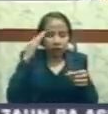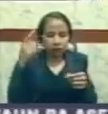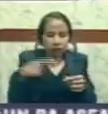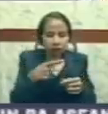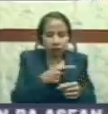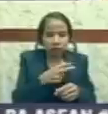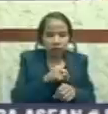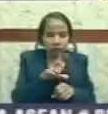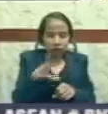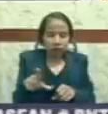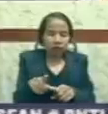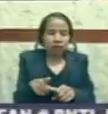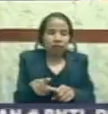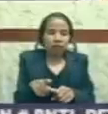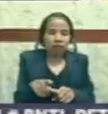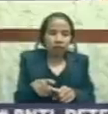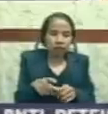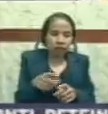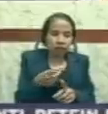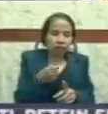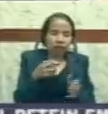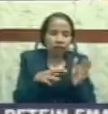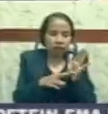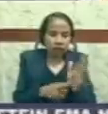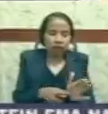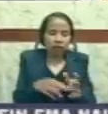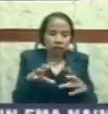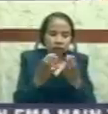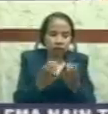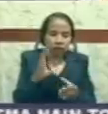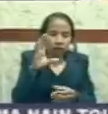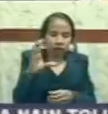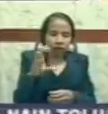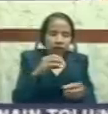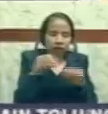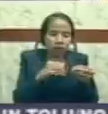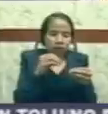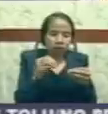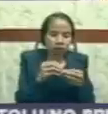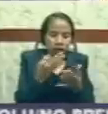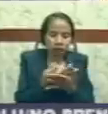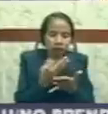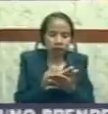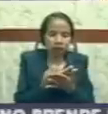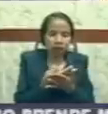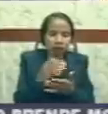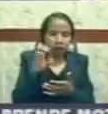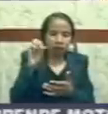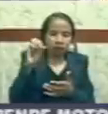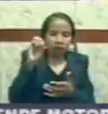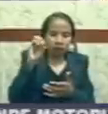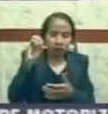Parlamento Nacional RASIC liu-se relatório Comissão C com o Orçamento Geral do Estado